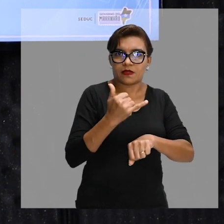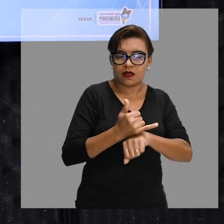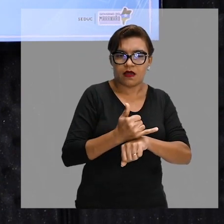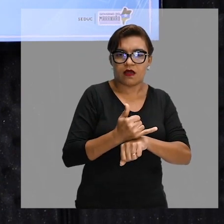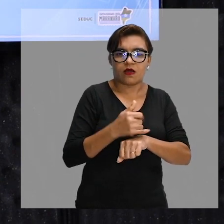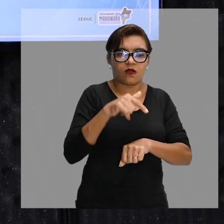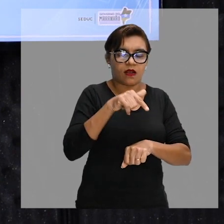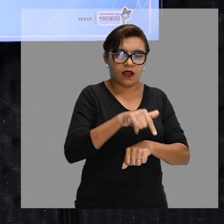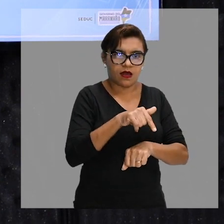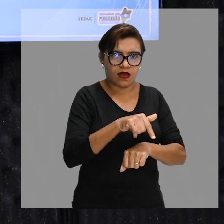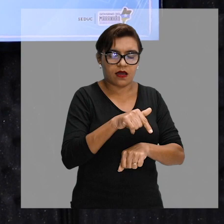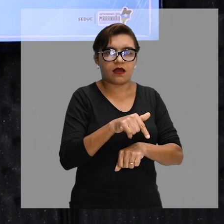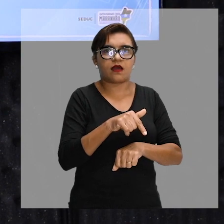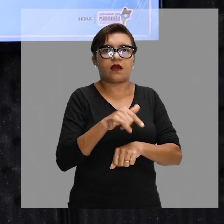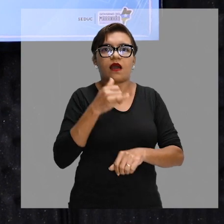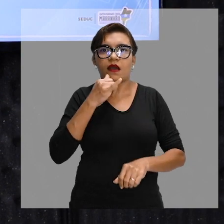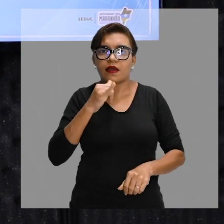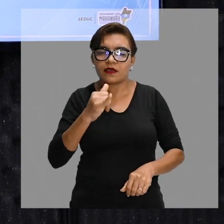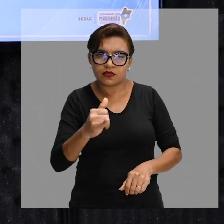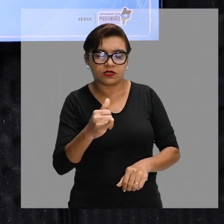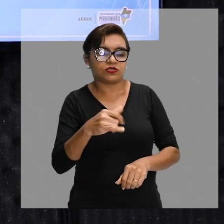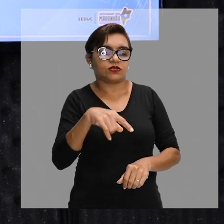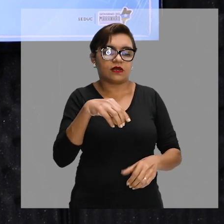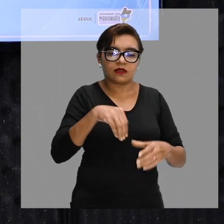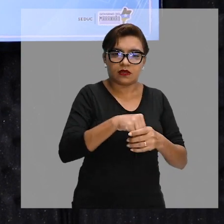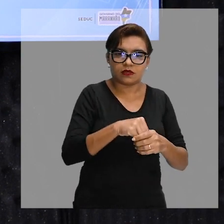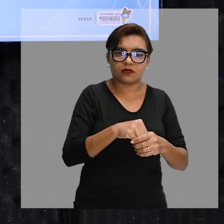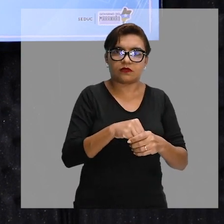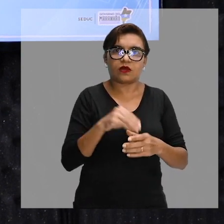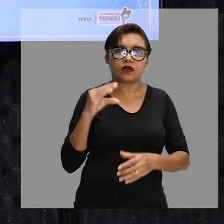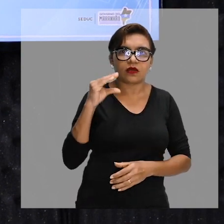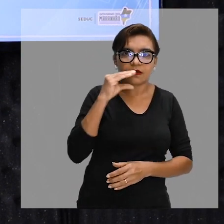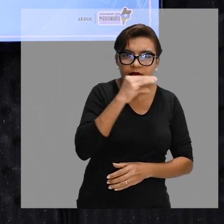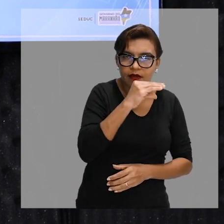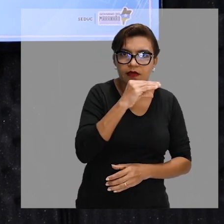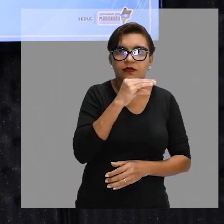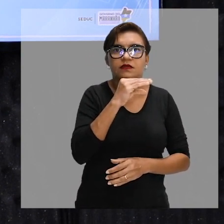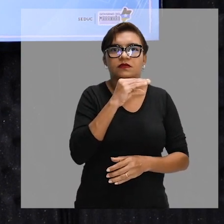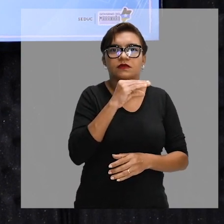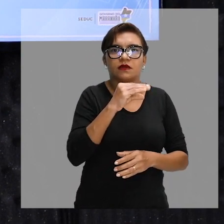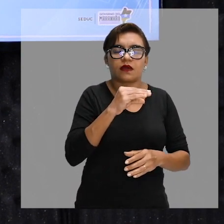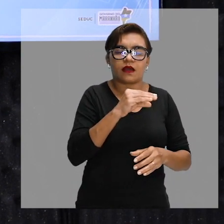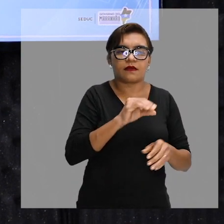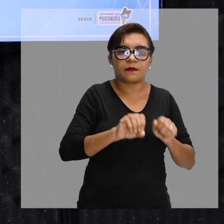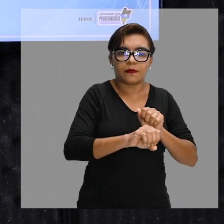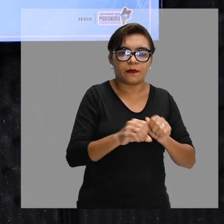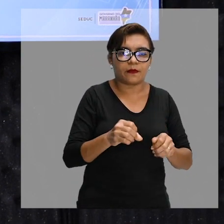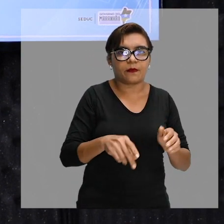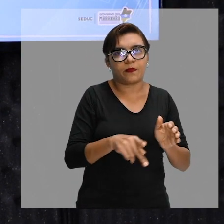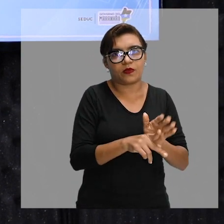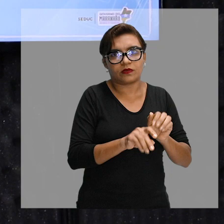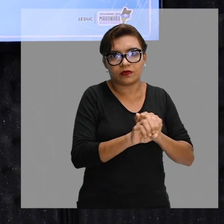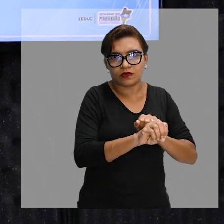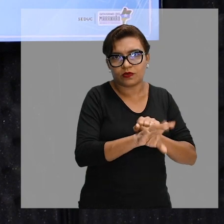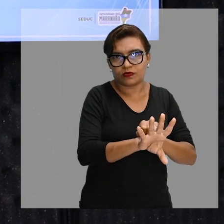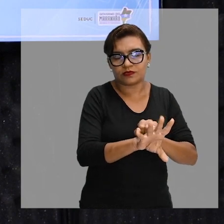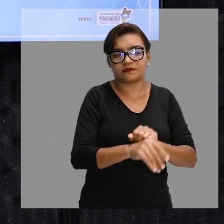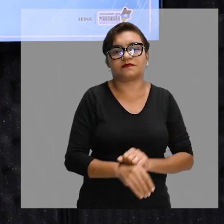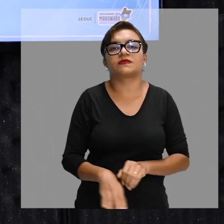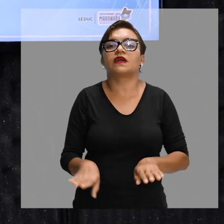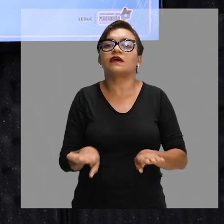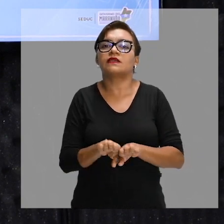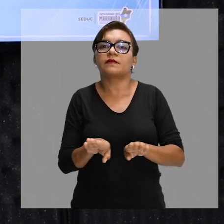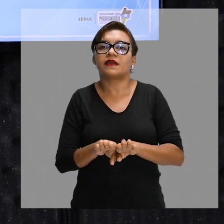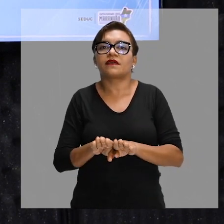elétrica passa por esse fiozinho, ele se aquece. Então ele se aquece emitindo luz, ok? E nós temos a